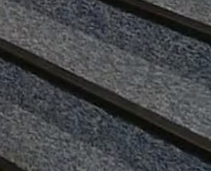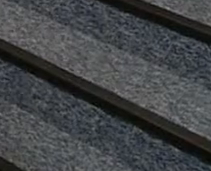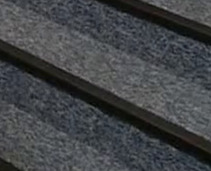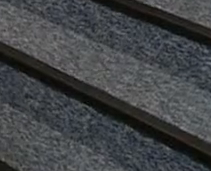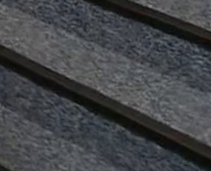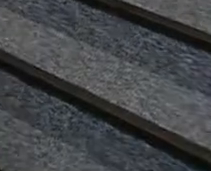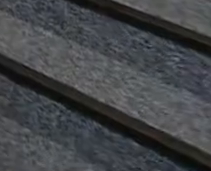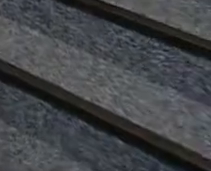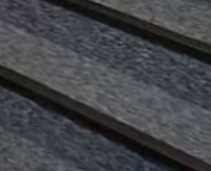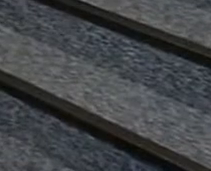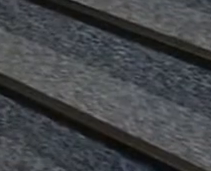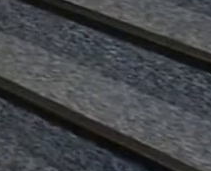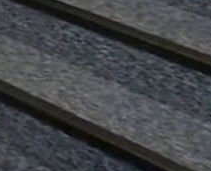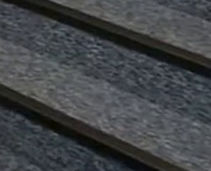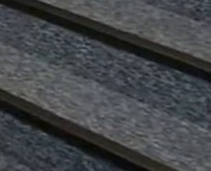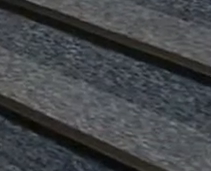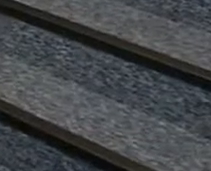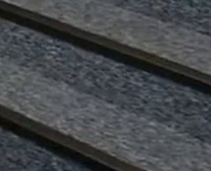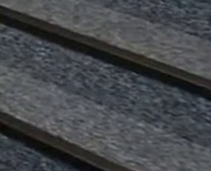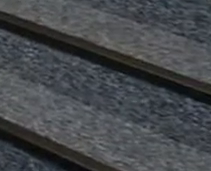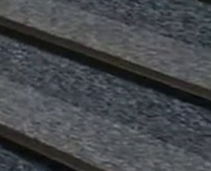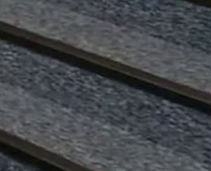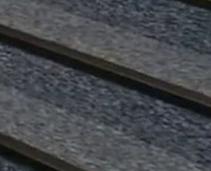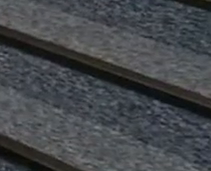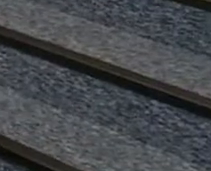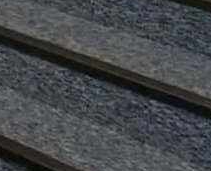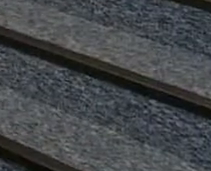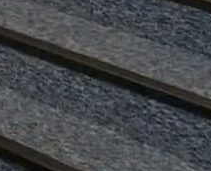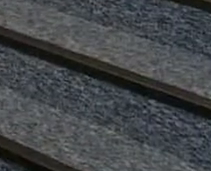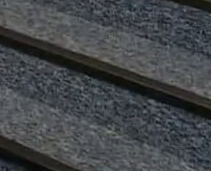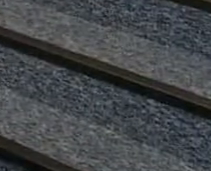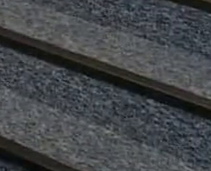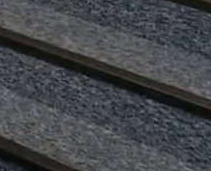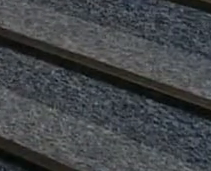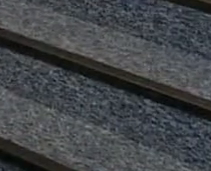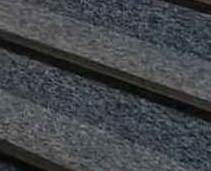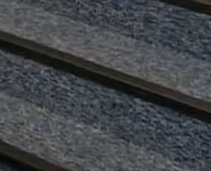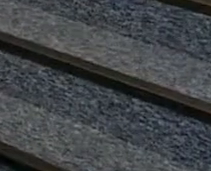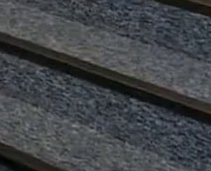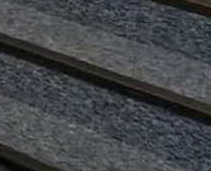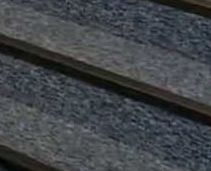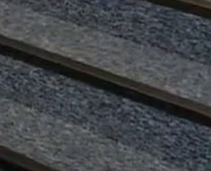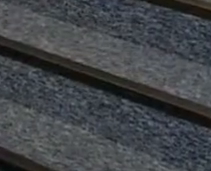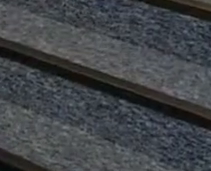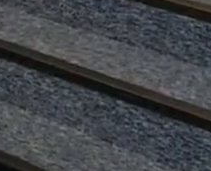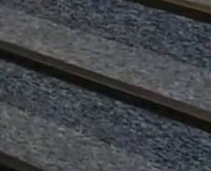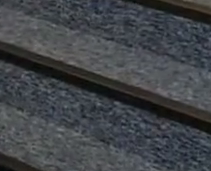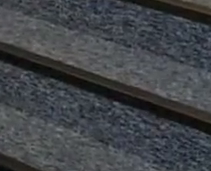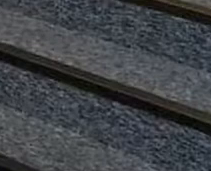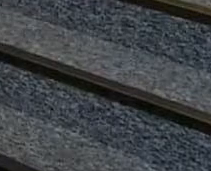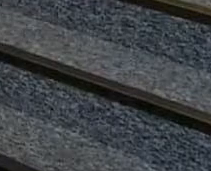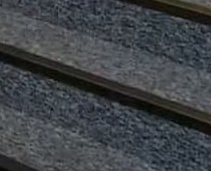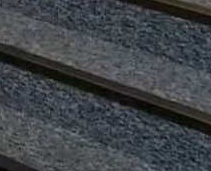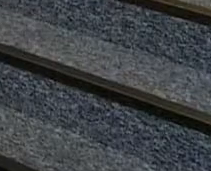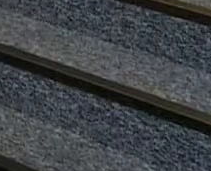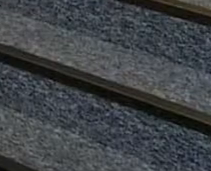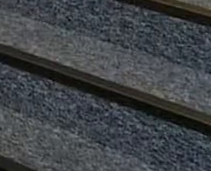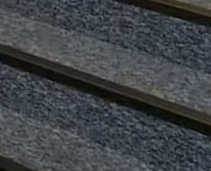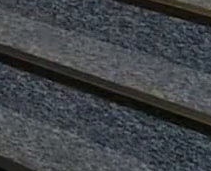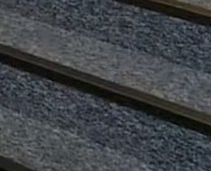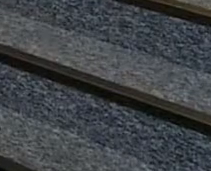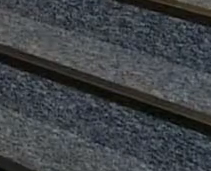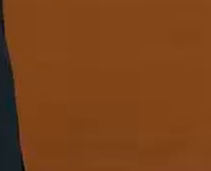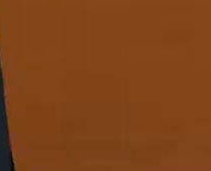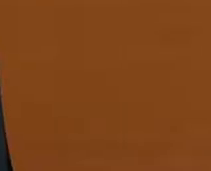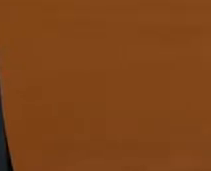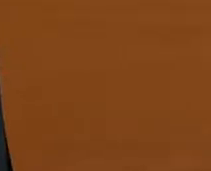Queridos colegas, senhor presidente, apresento Edil Vidal. Ele é o representante do